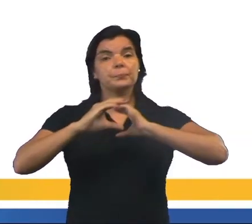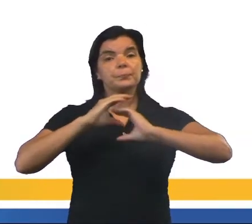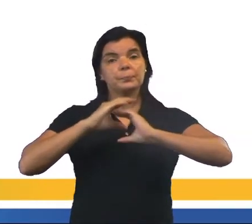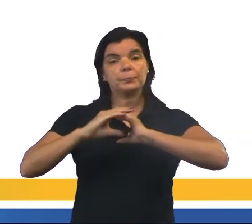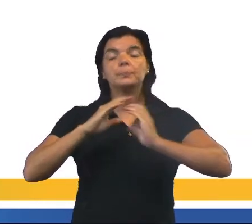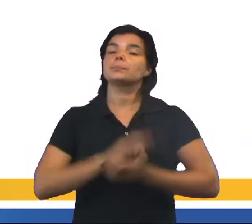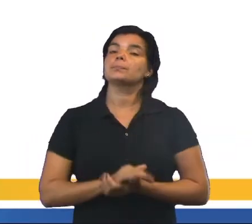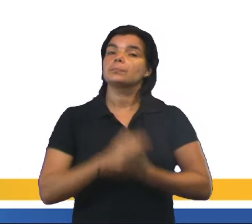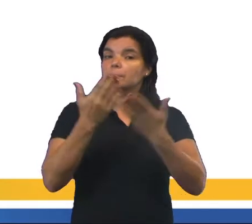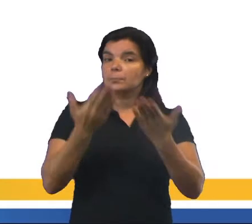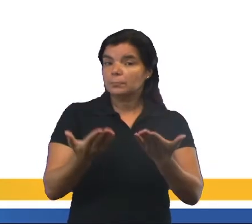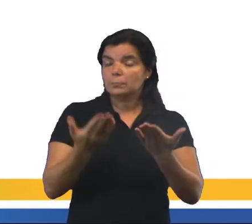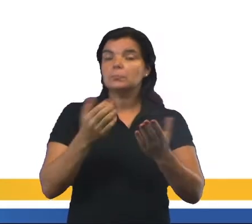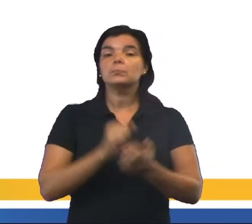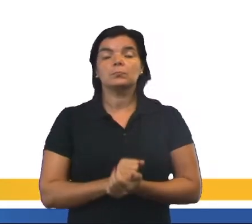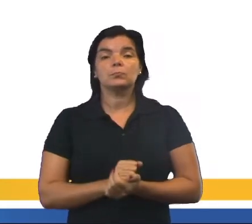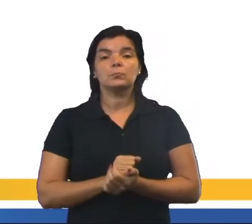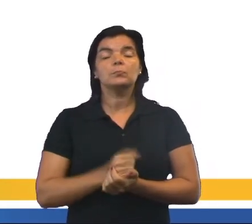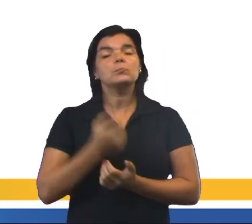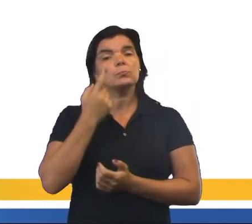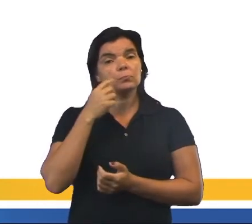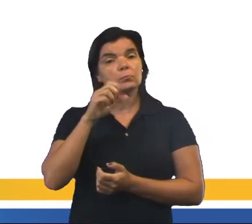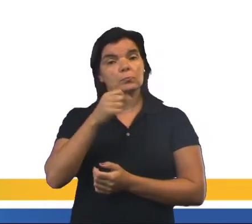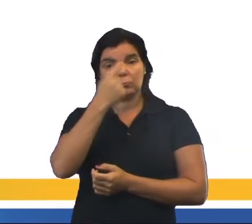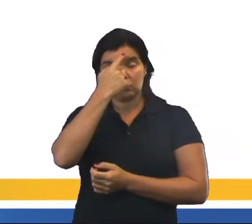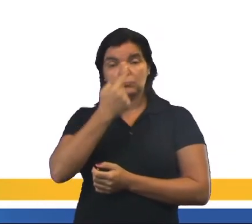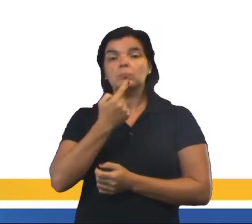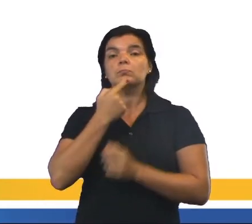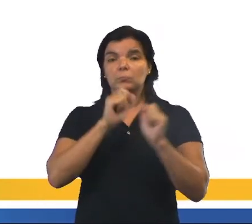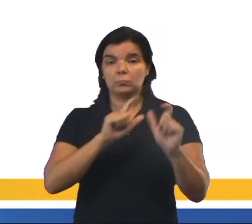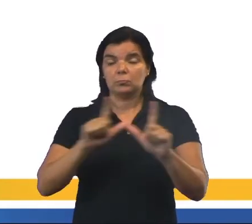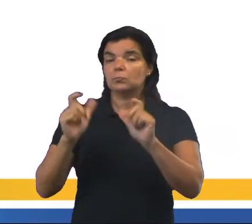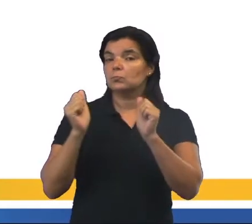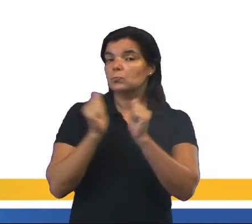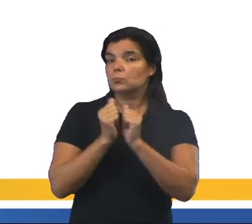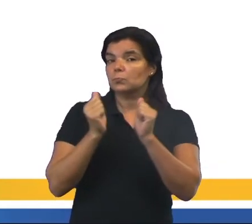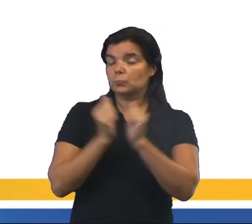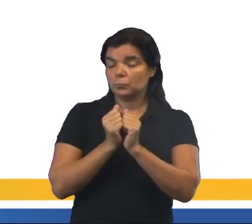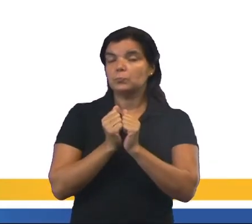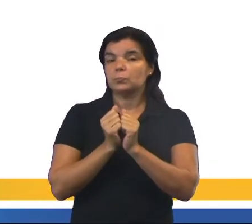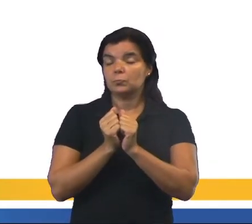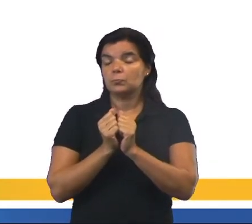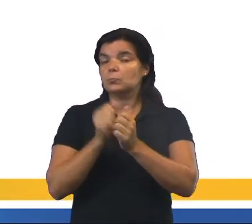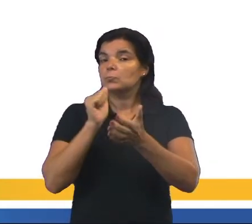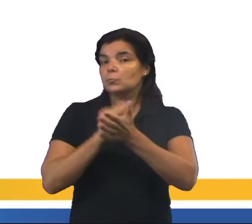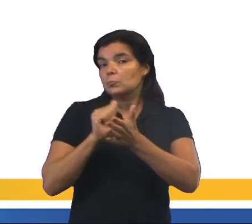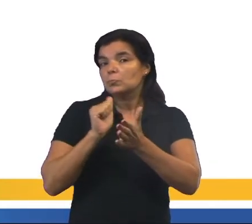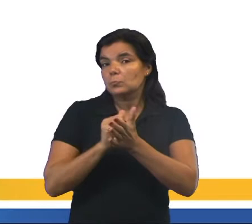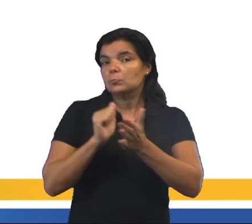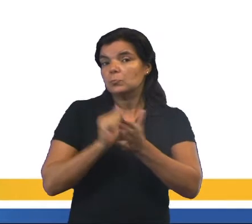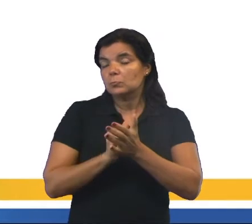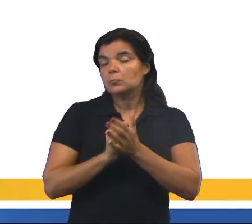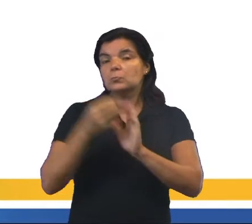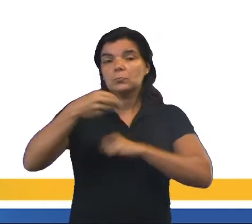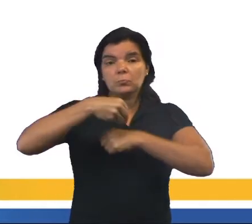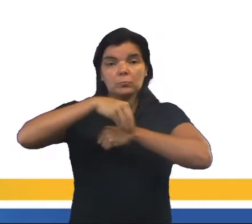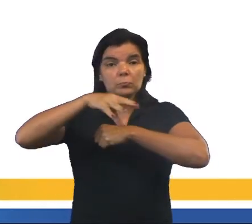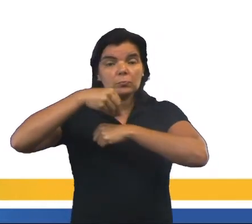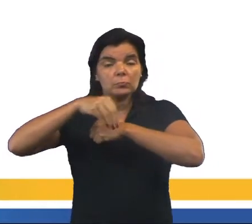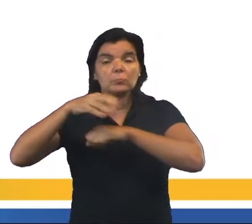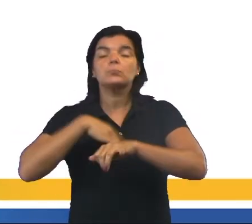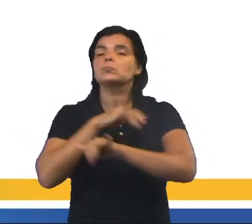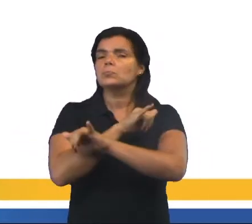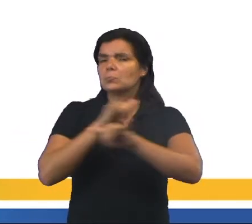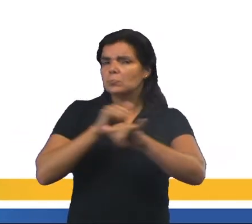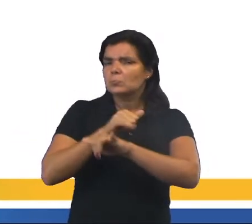comunicar. E esse recurso semiótico, essa imagem, junto aos recursos estilísticos, eles transmitem a mensagem